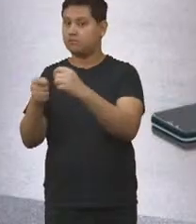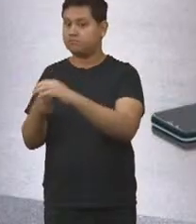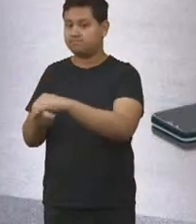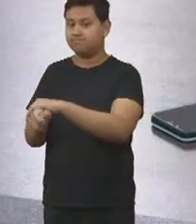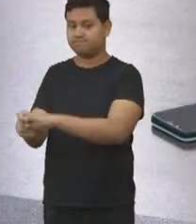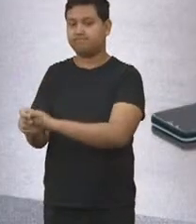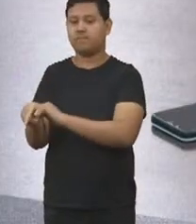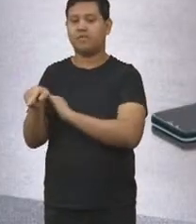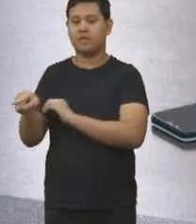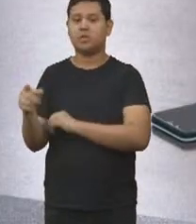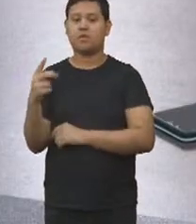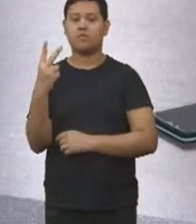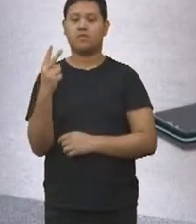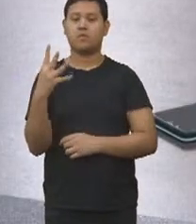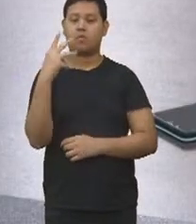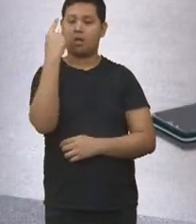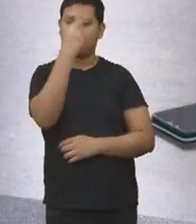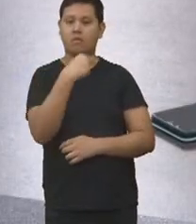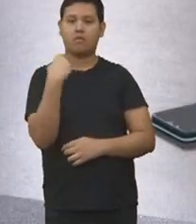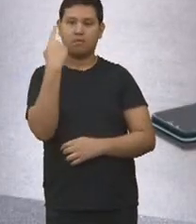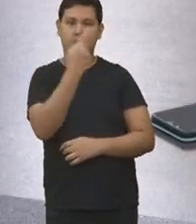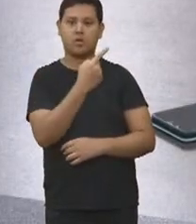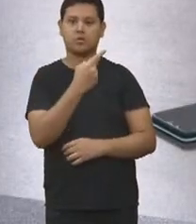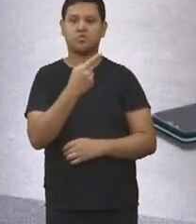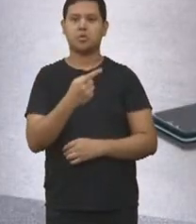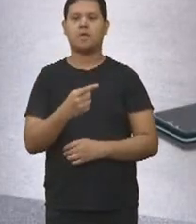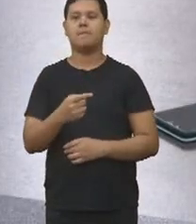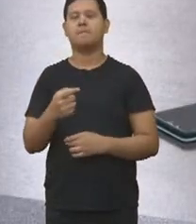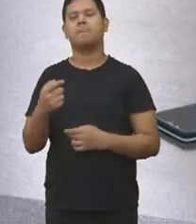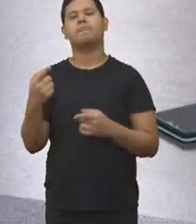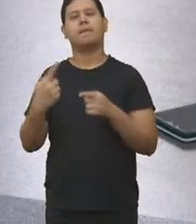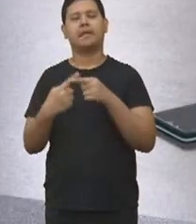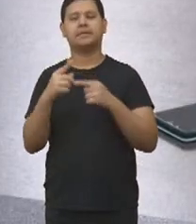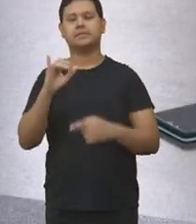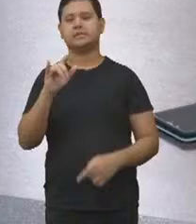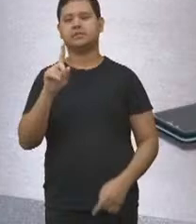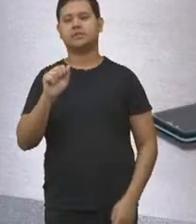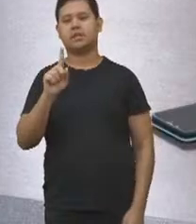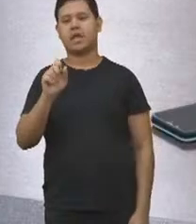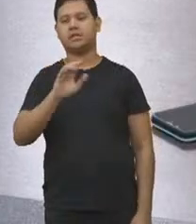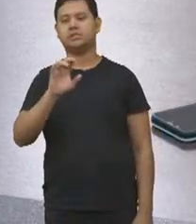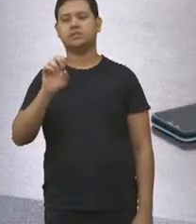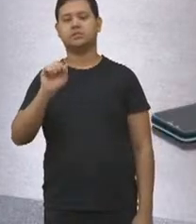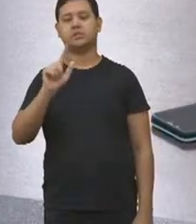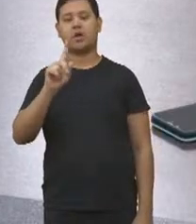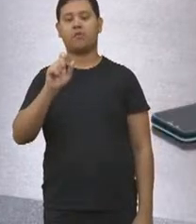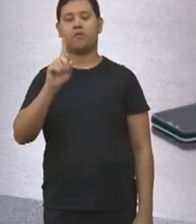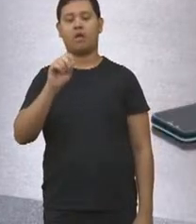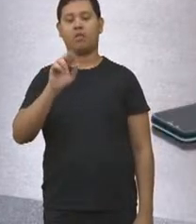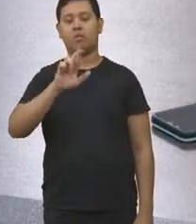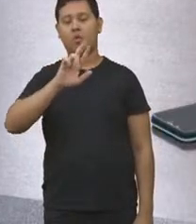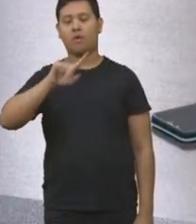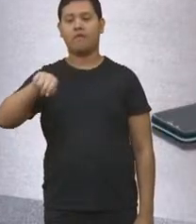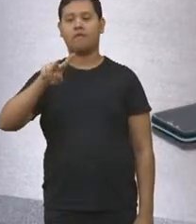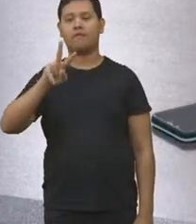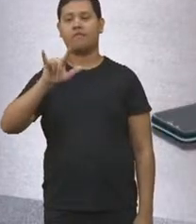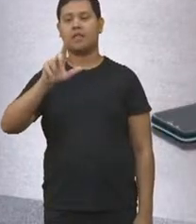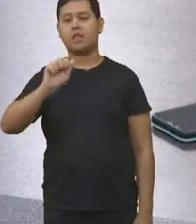posto 24 horas, onde atende gente de Cidade de Salvador, Vila Branca, Vila Garcia,